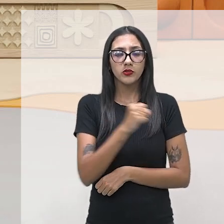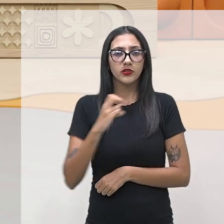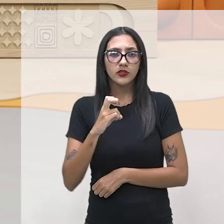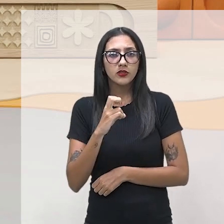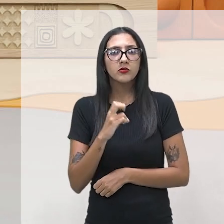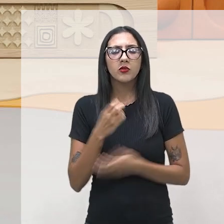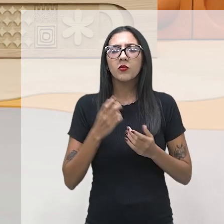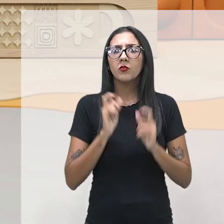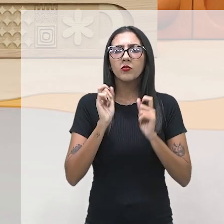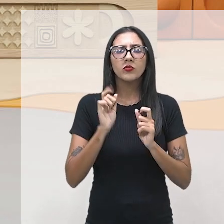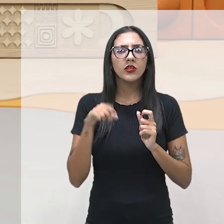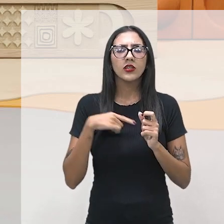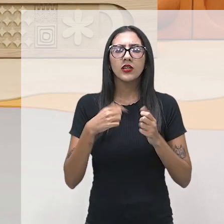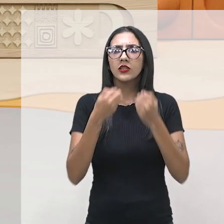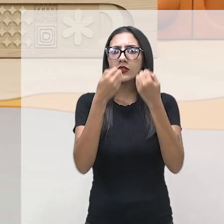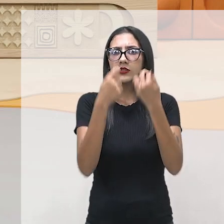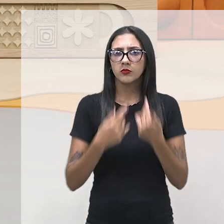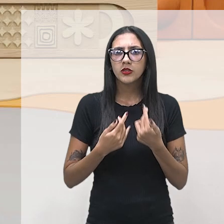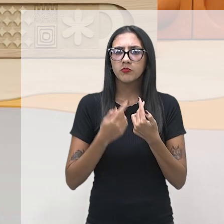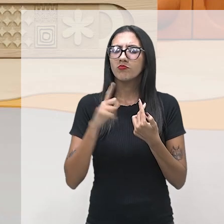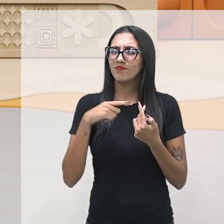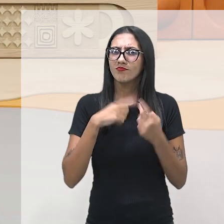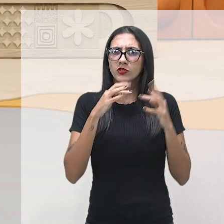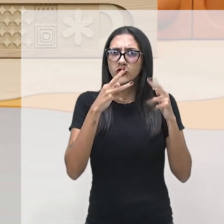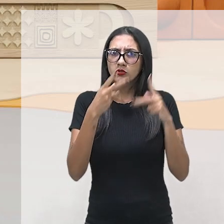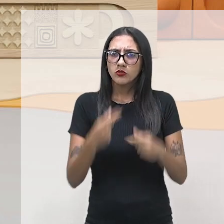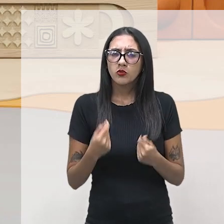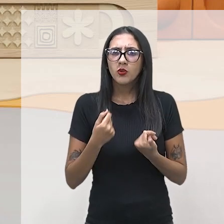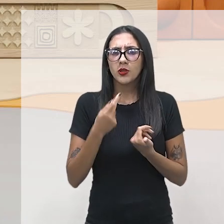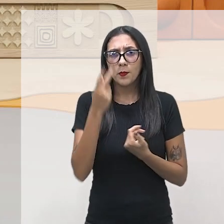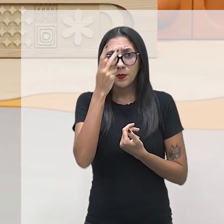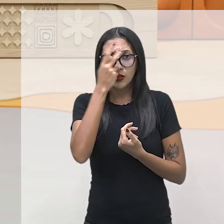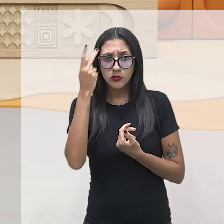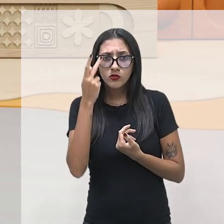1885. O que ela falava, professor? Dizia que todo indivíduo que